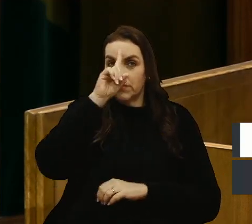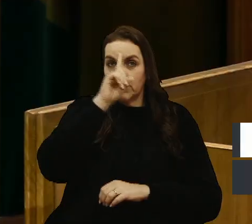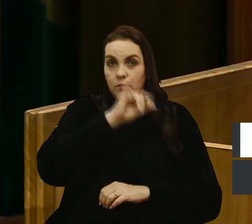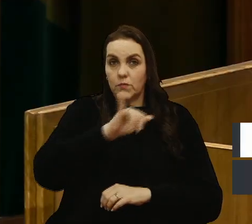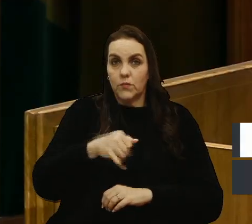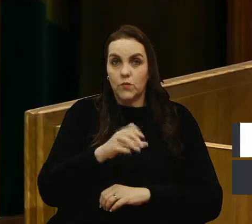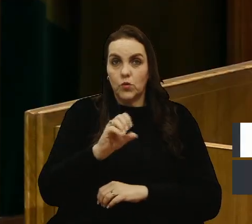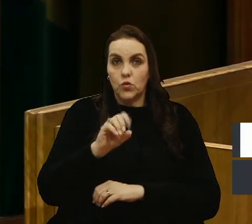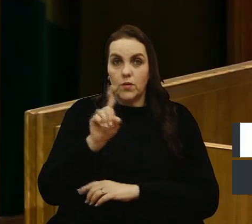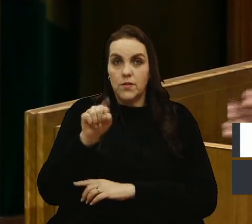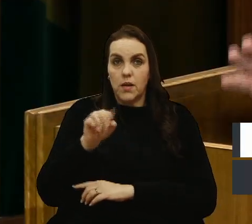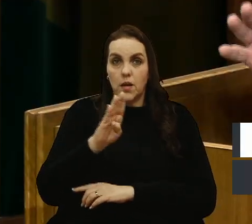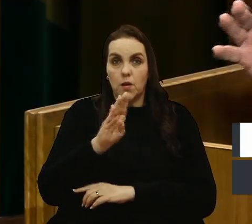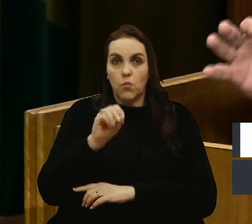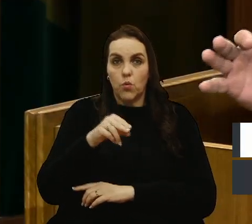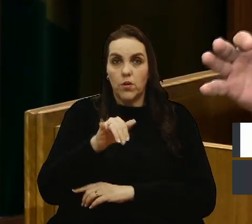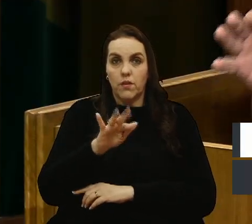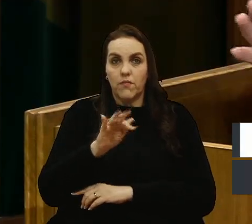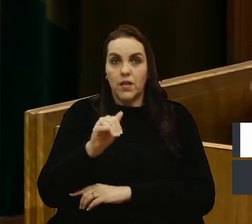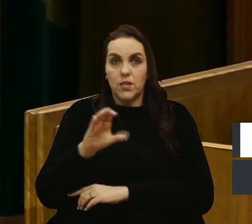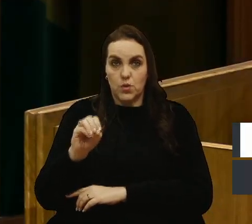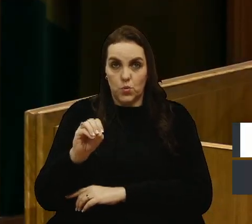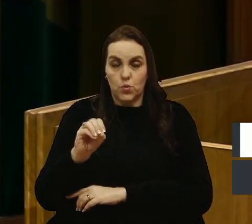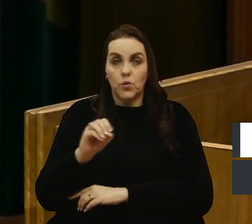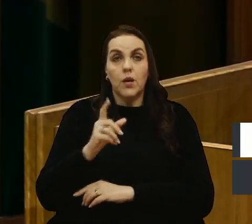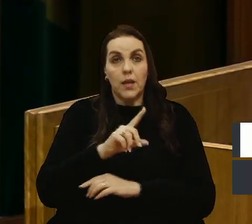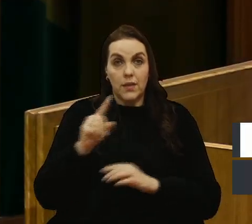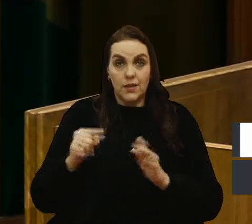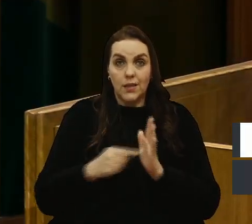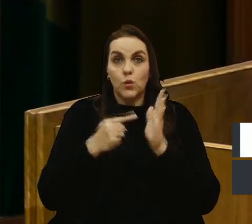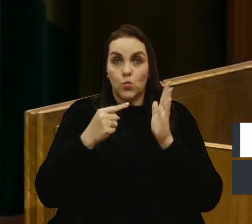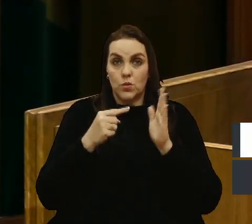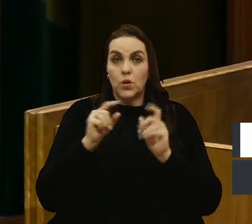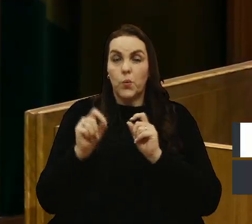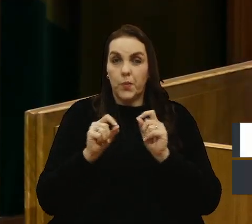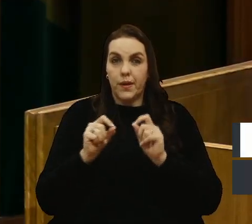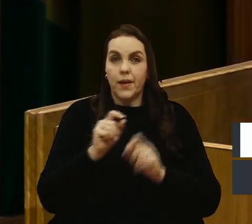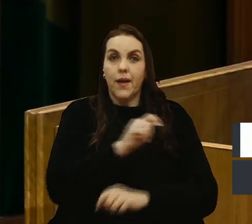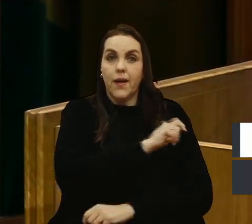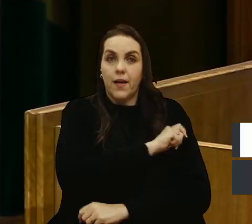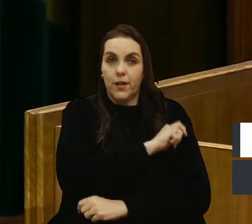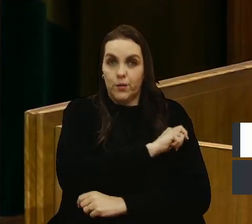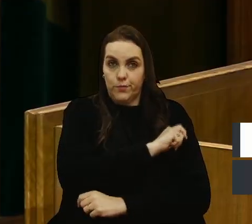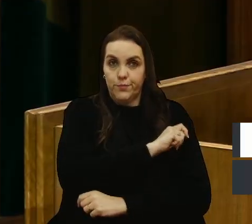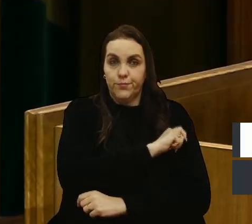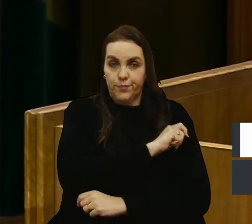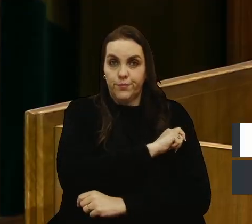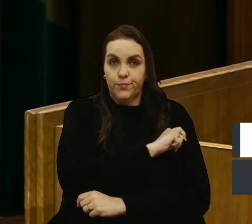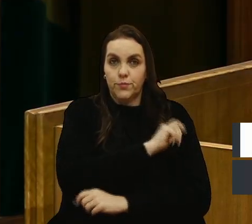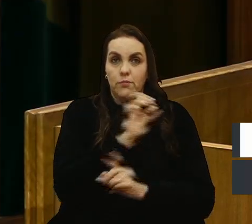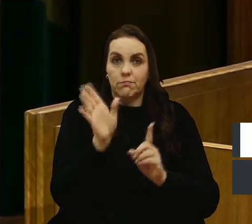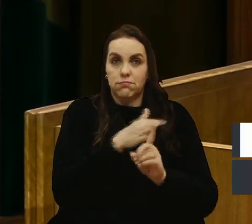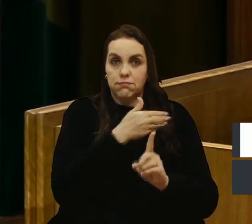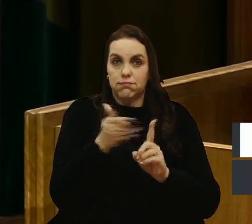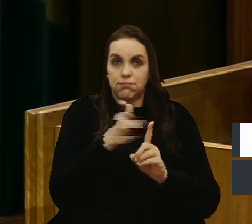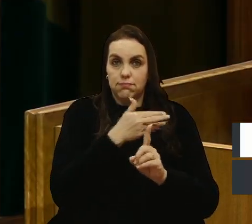Bonifácio. Chegou até o meu gabinete denúncias de que alunos estão